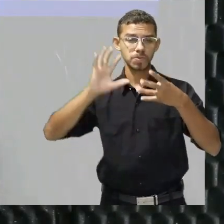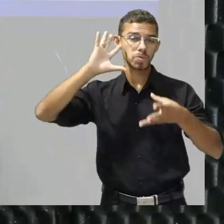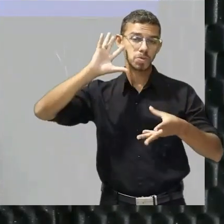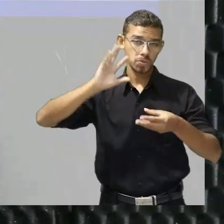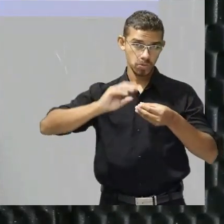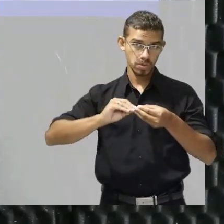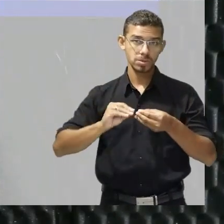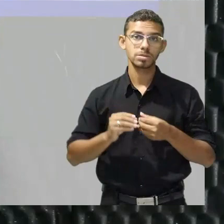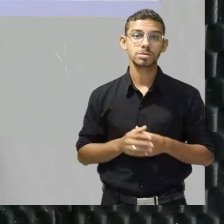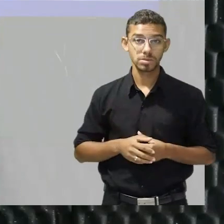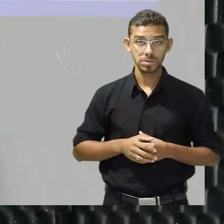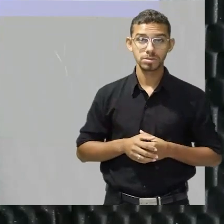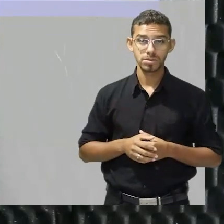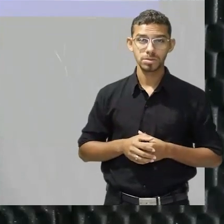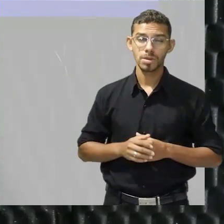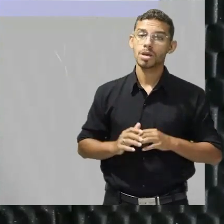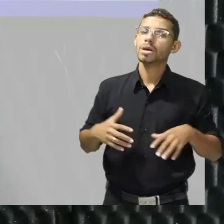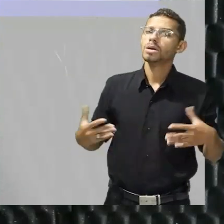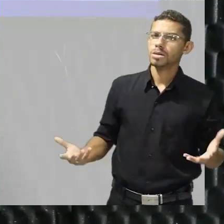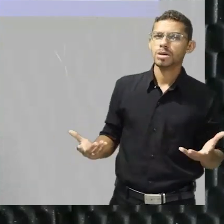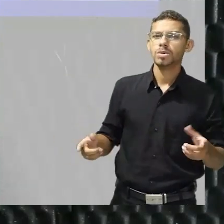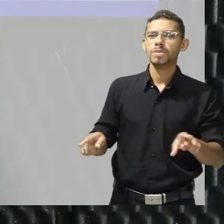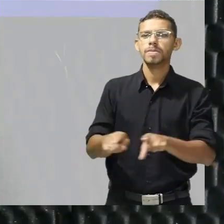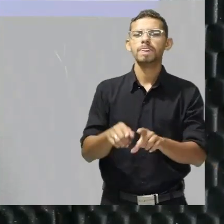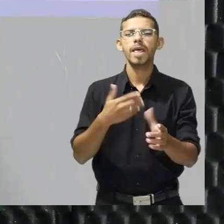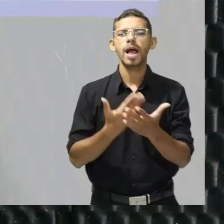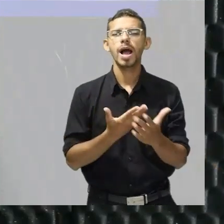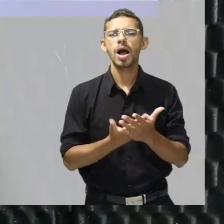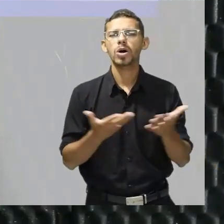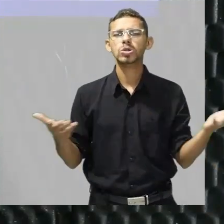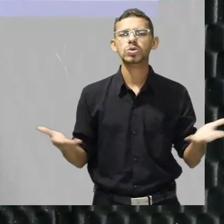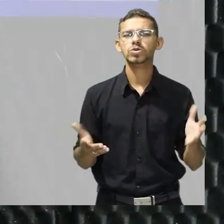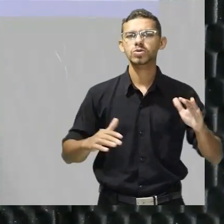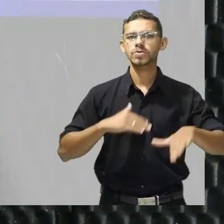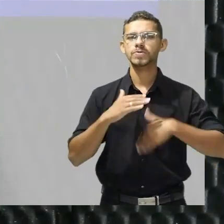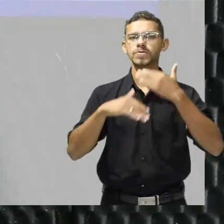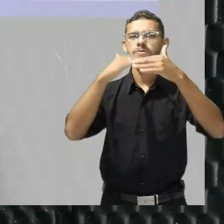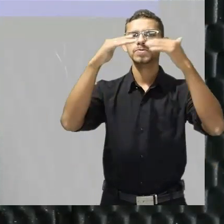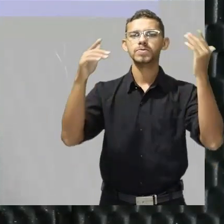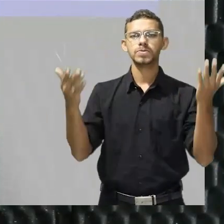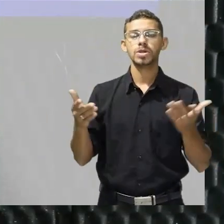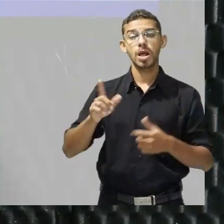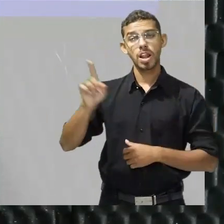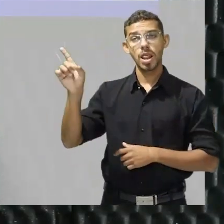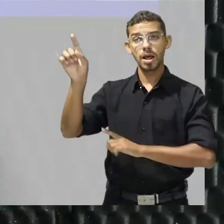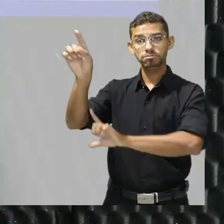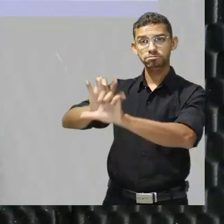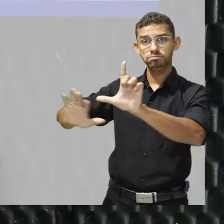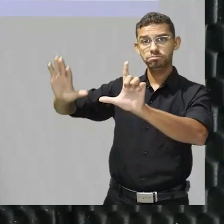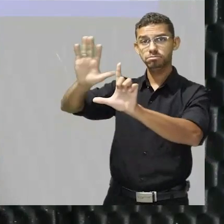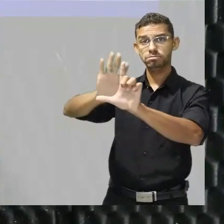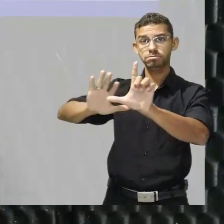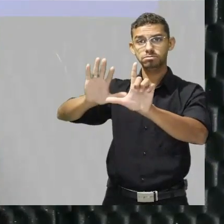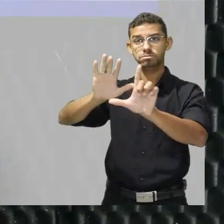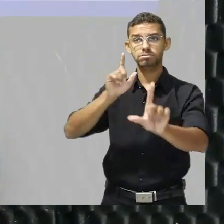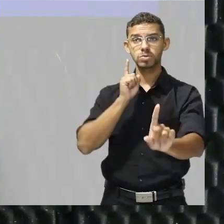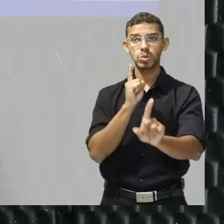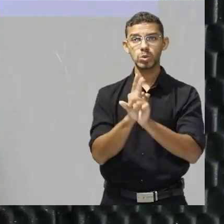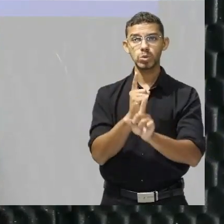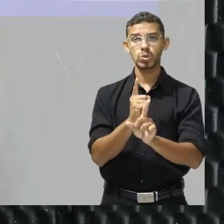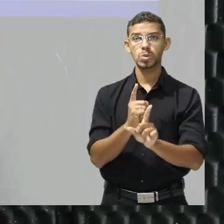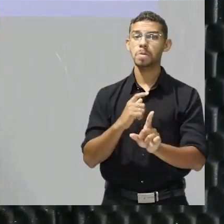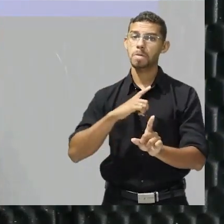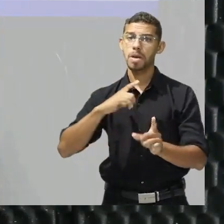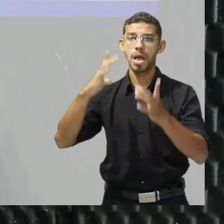a conclusão Então é isso turma Essa foi a nossa aula sobre o desenvolvimento lá na plataforma vocês vão encontrar aulas